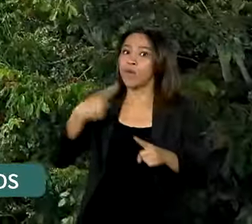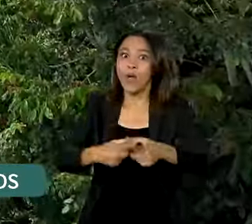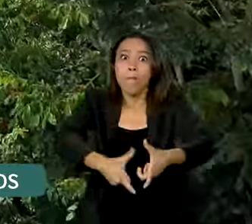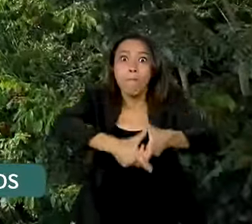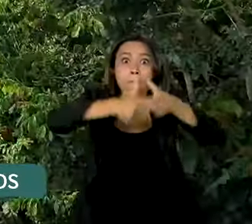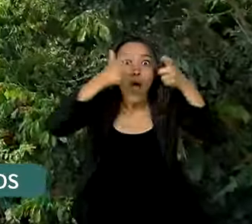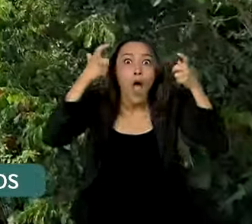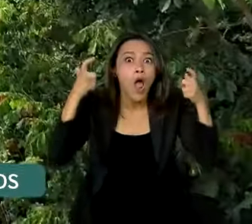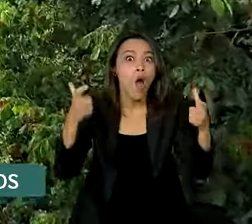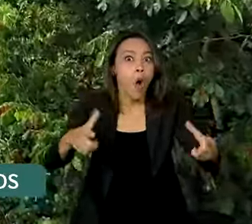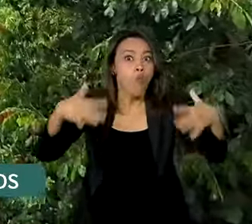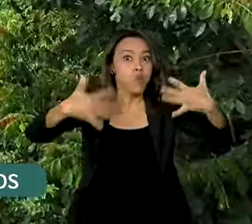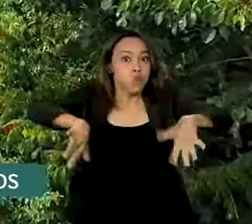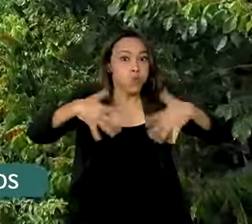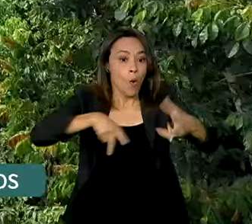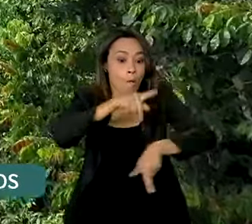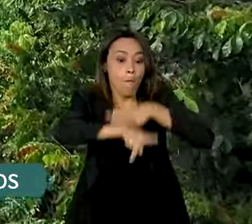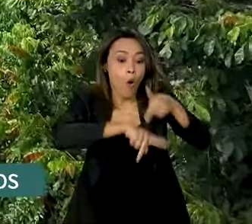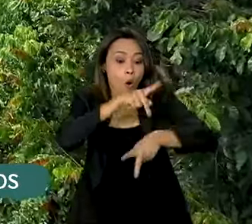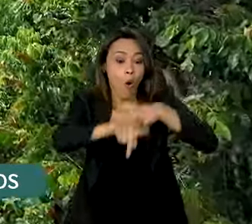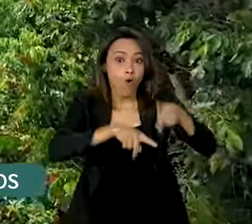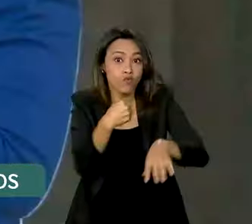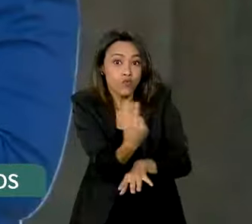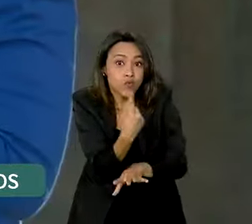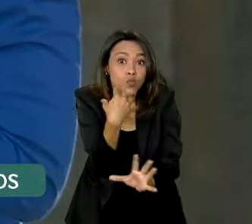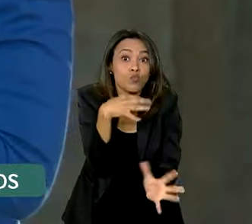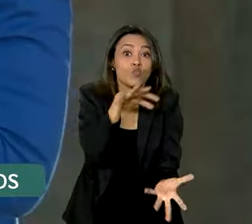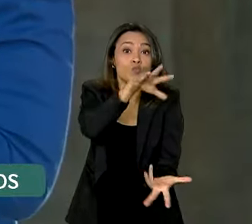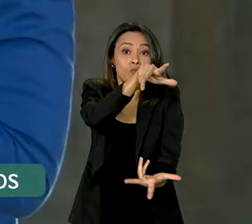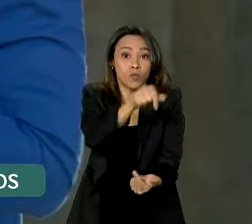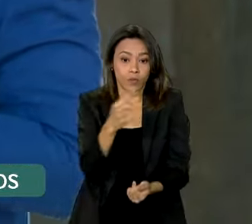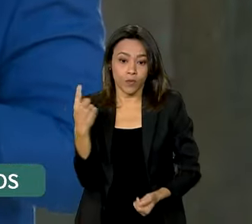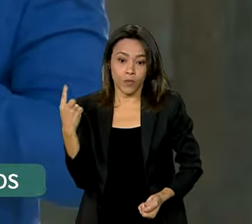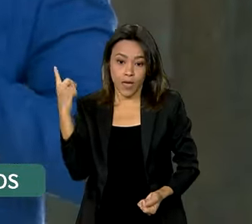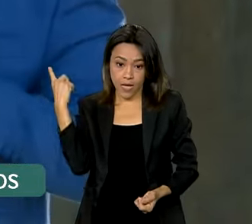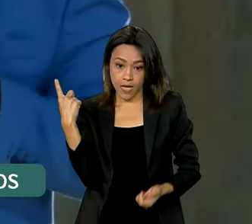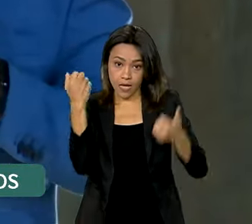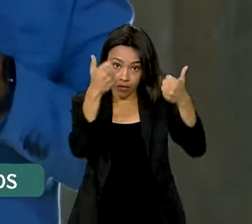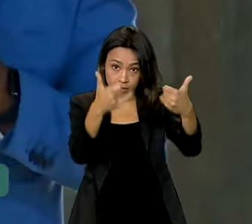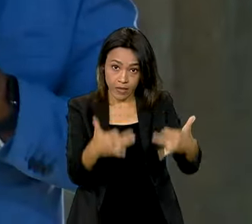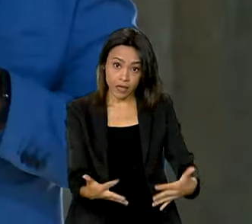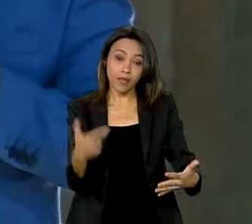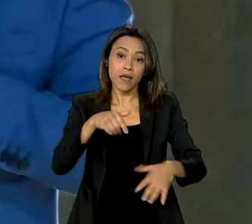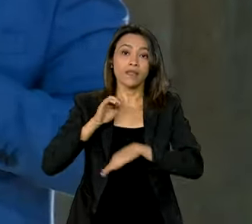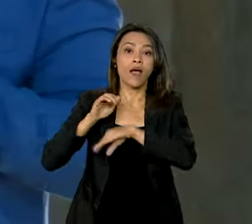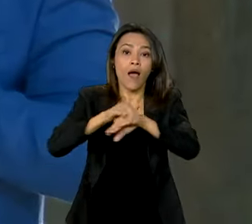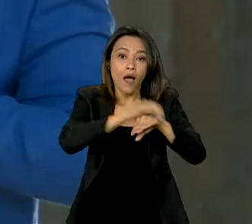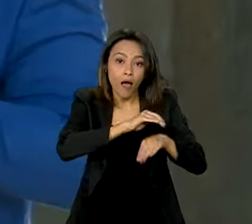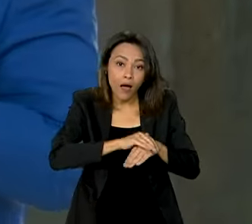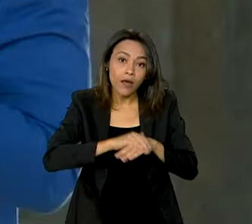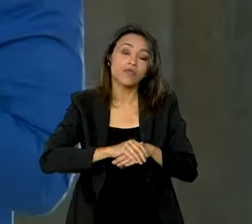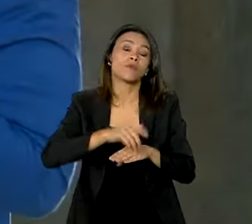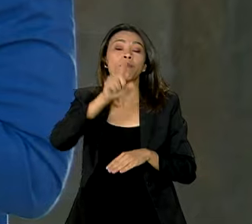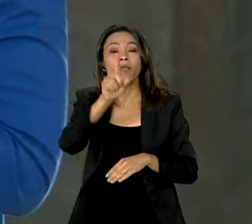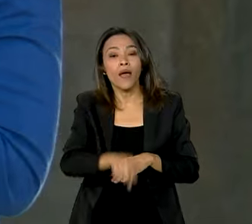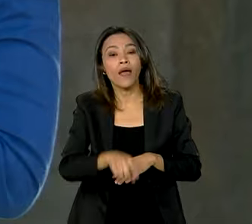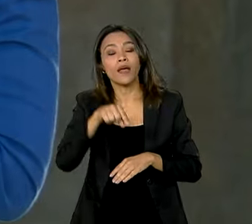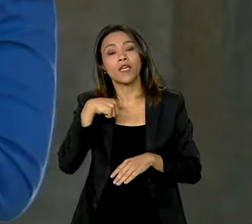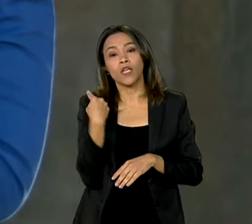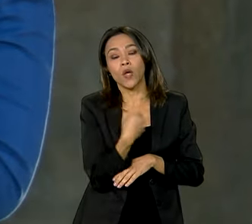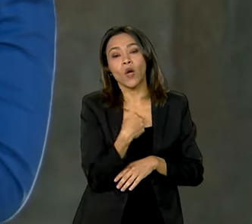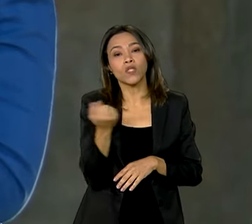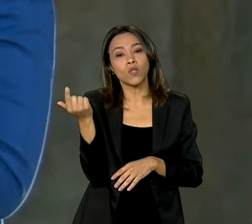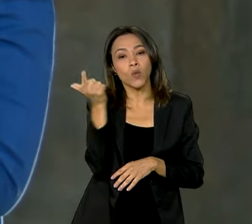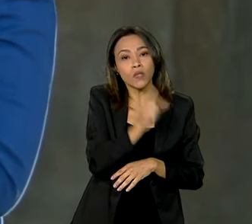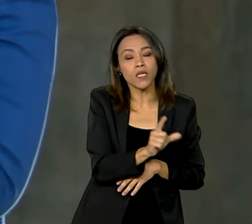maior quantidade de povos isolados do planeta. Esse ato aqui é um rito iniciático para que nós possamos fazer as